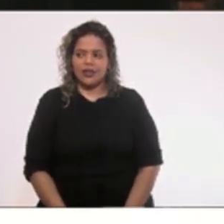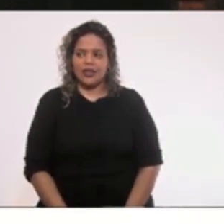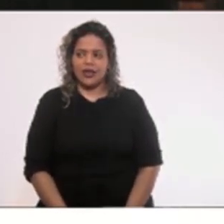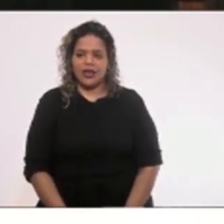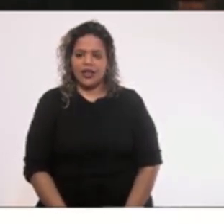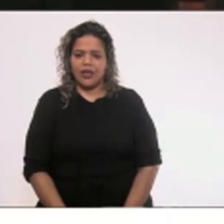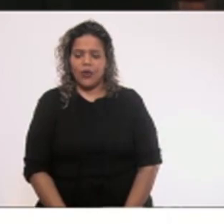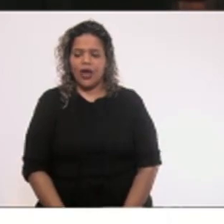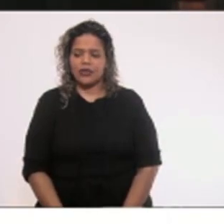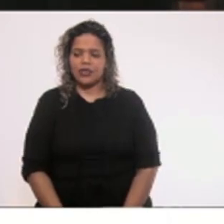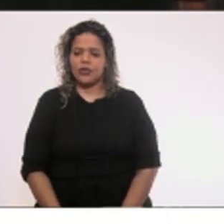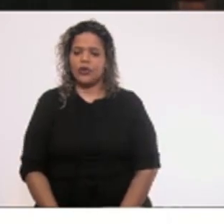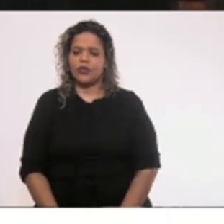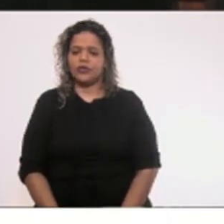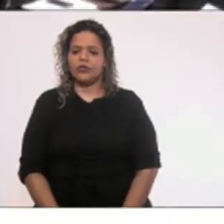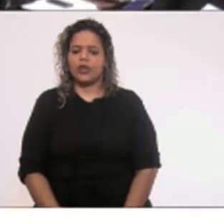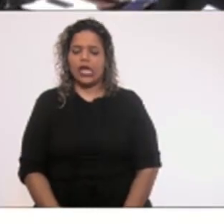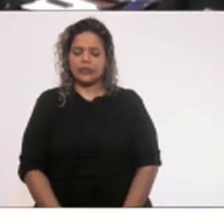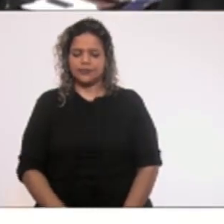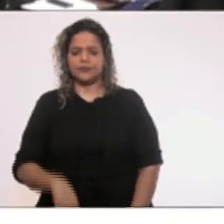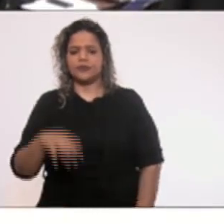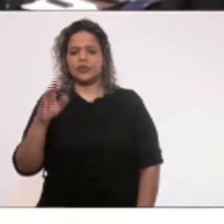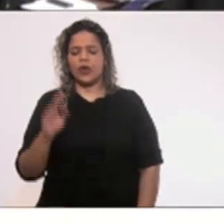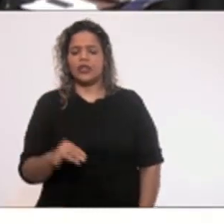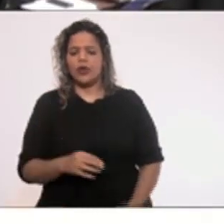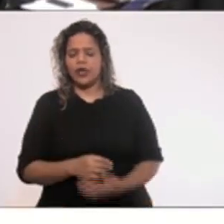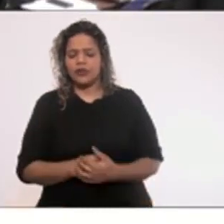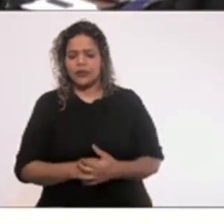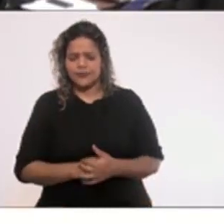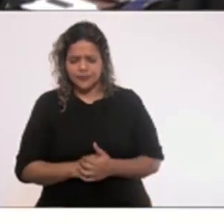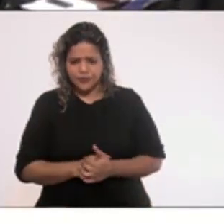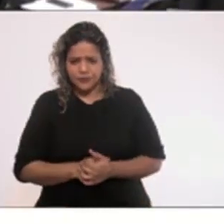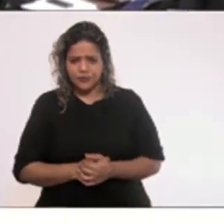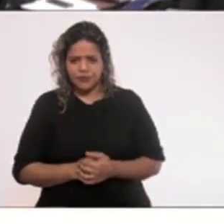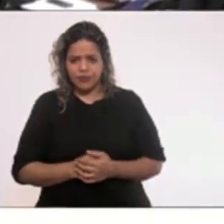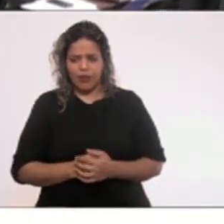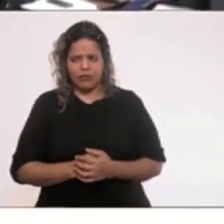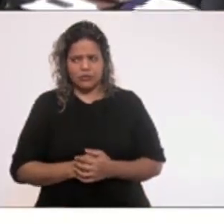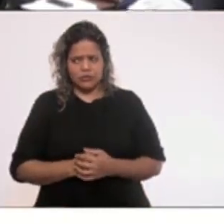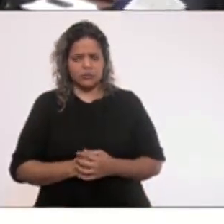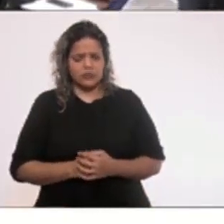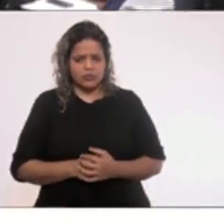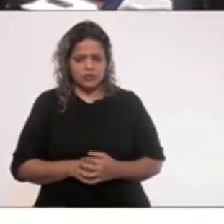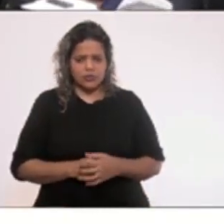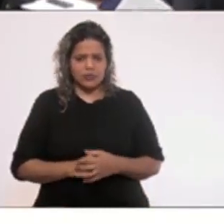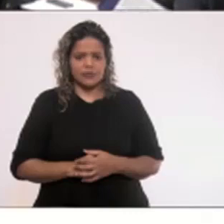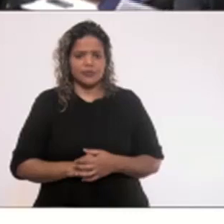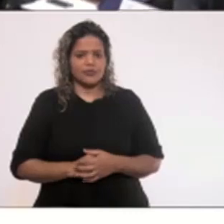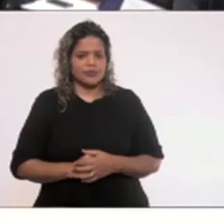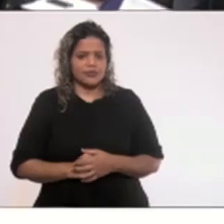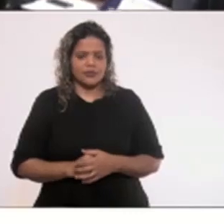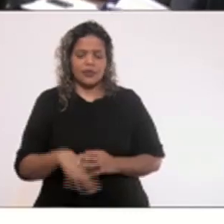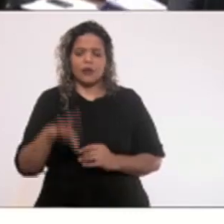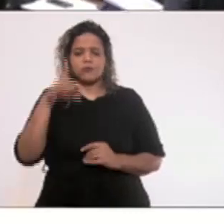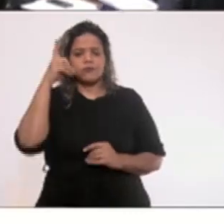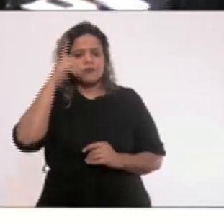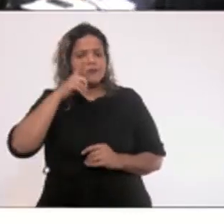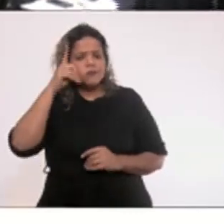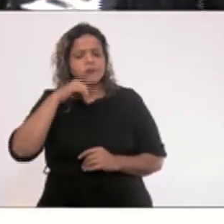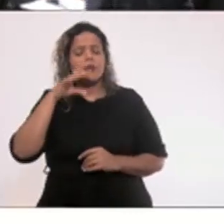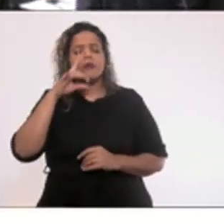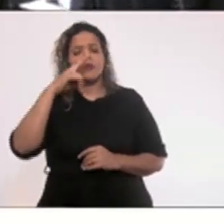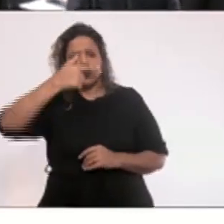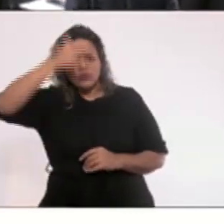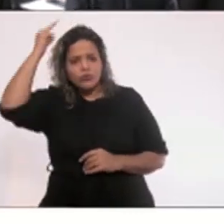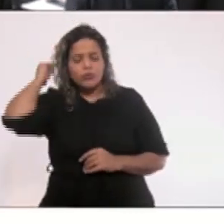Presidente, desculpa, antes da segunda chamada, eu gostaria só de saber como é que ficou a redação, porque o deputado Márcio Pacheco apresentou. O deputado Luiz Paulo foi ele, o voto. O